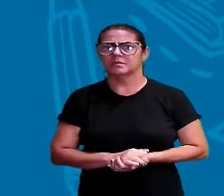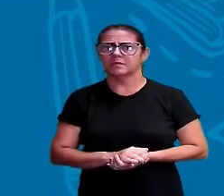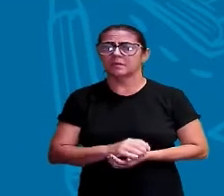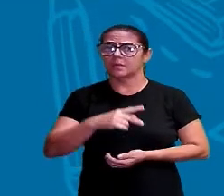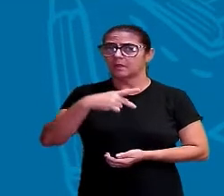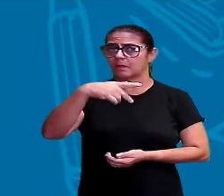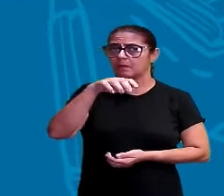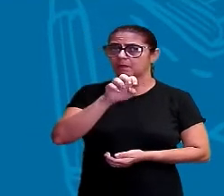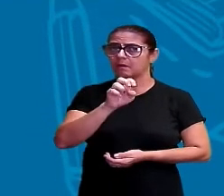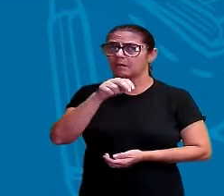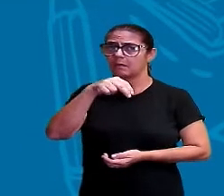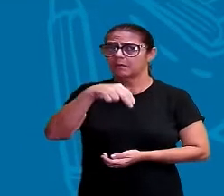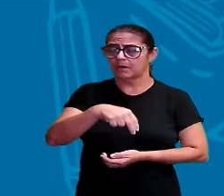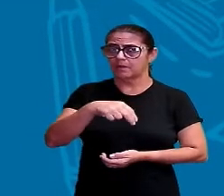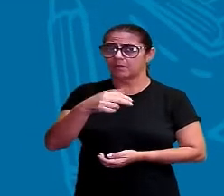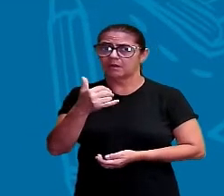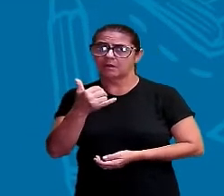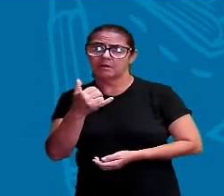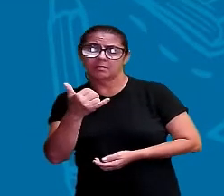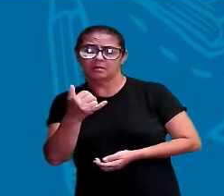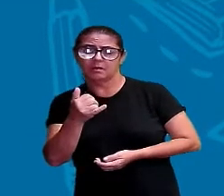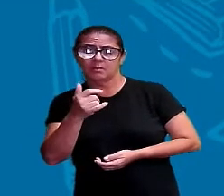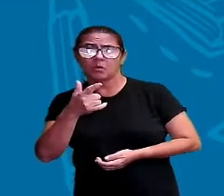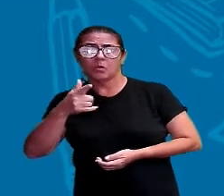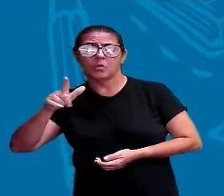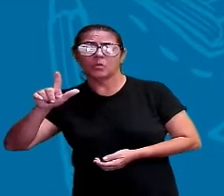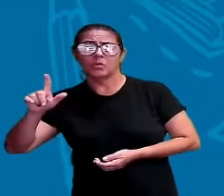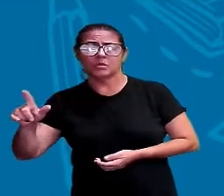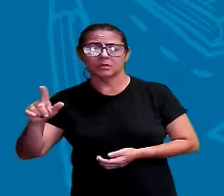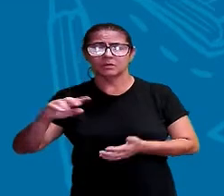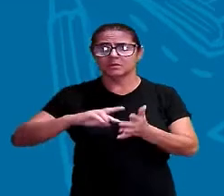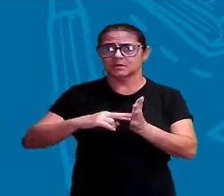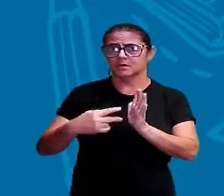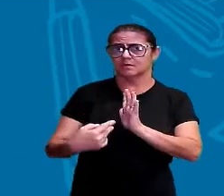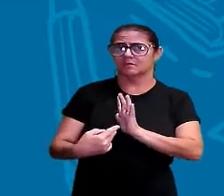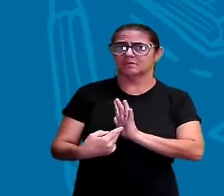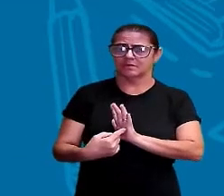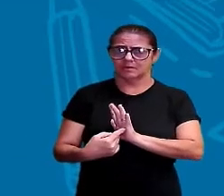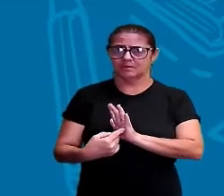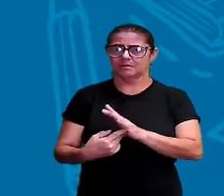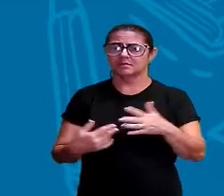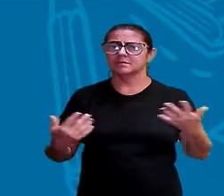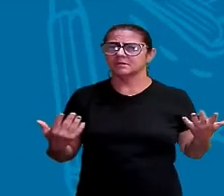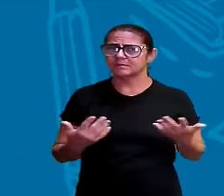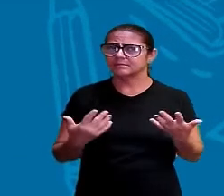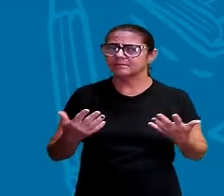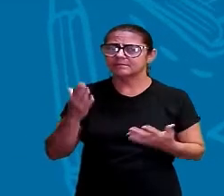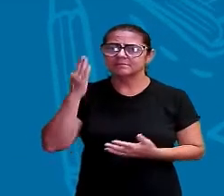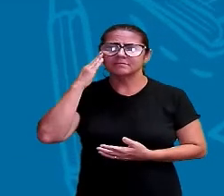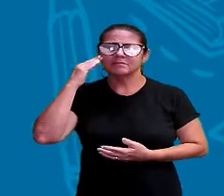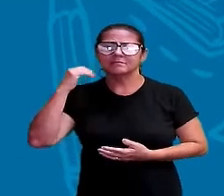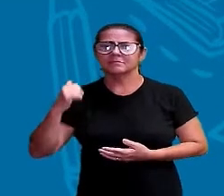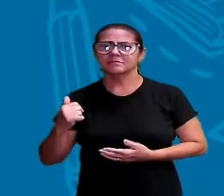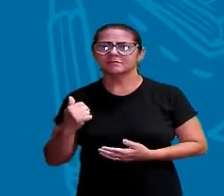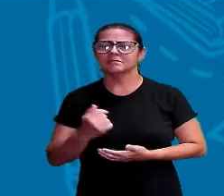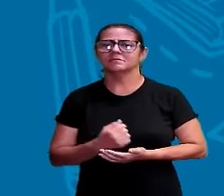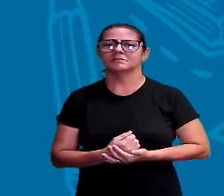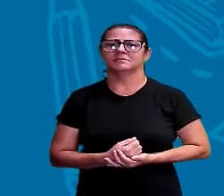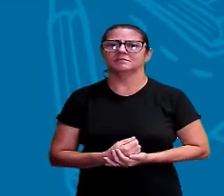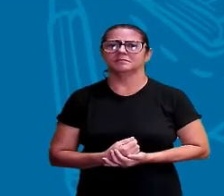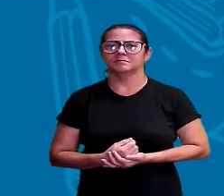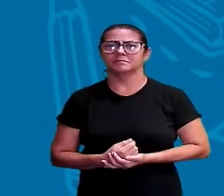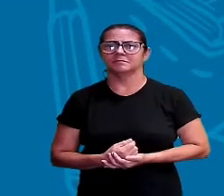Pen vai ser utilizado, mas com outro significado. E aí, vamos saber qual é o significado que pen pode trazer pra